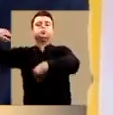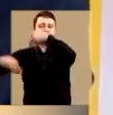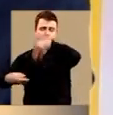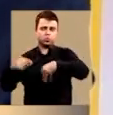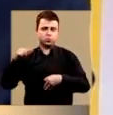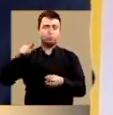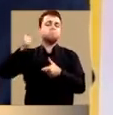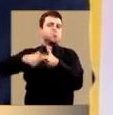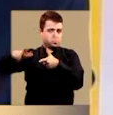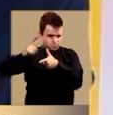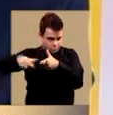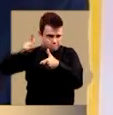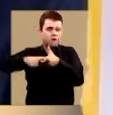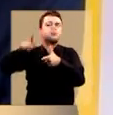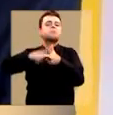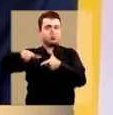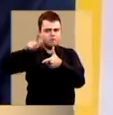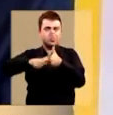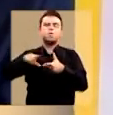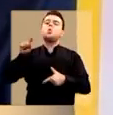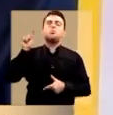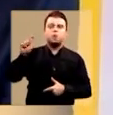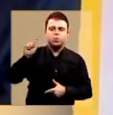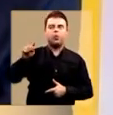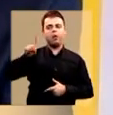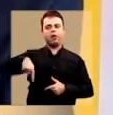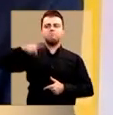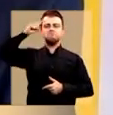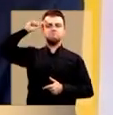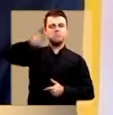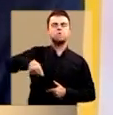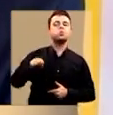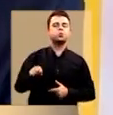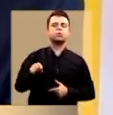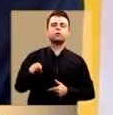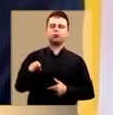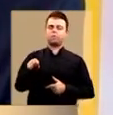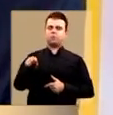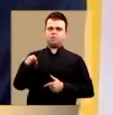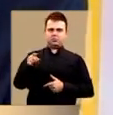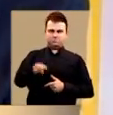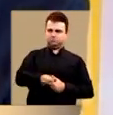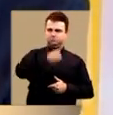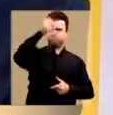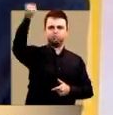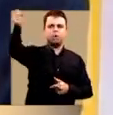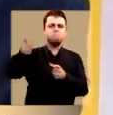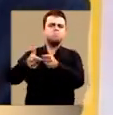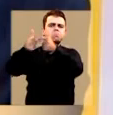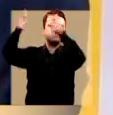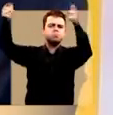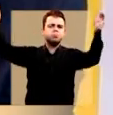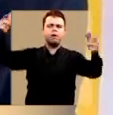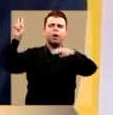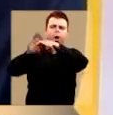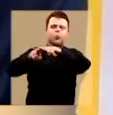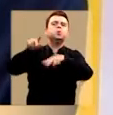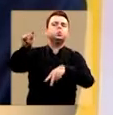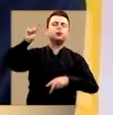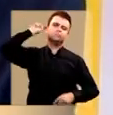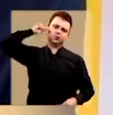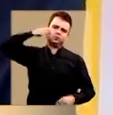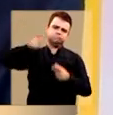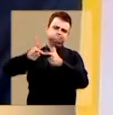exemplo, a gente pode pensar o Poder Judiciário e as suas sentenças que levam o aumento da população carcerária, sobretudo